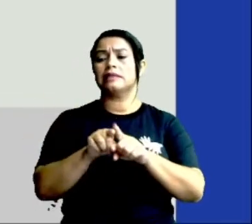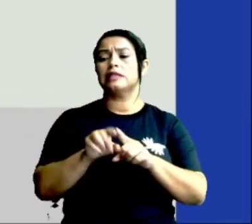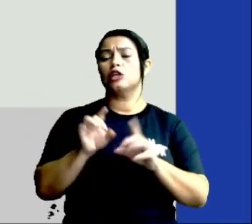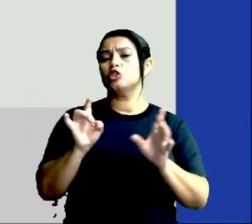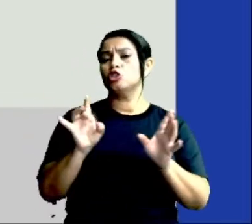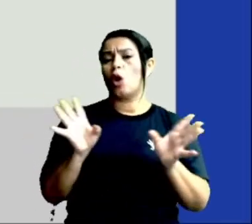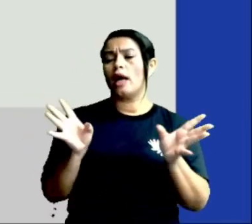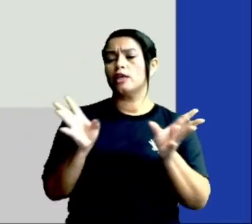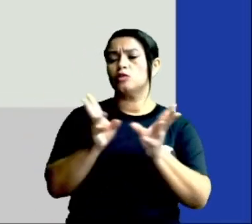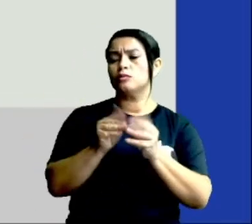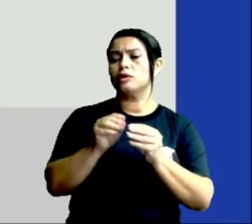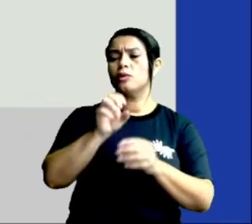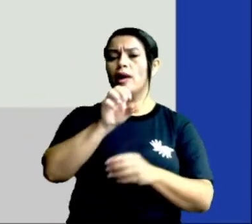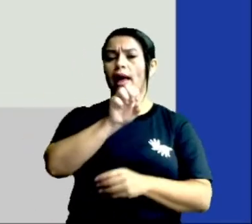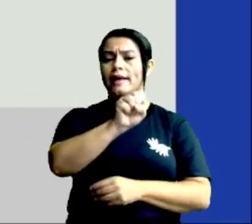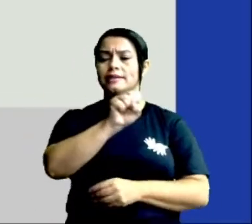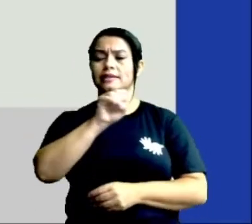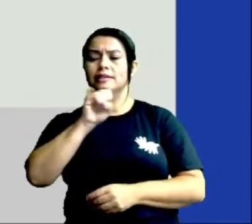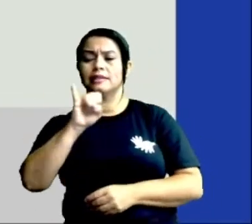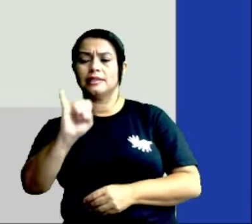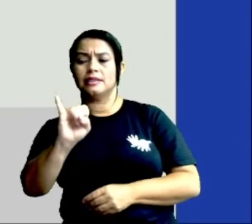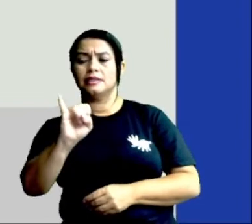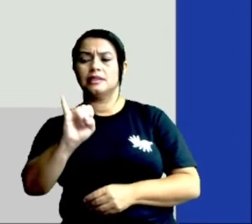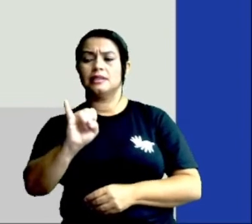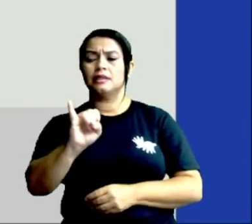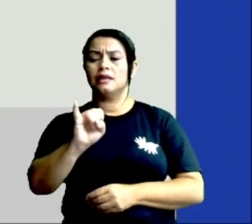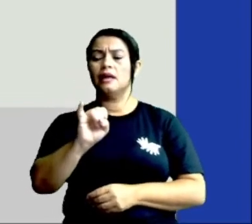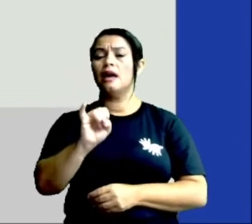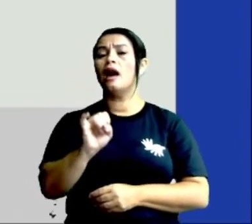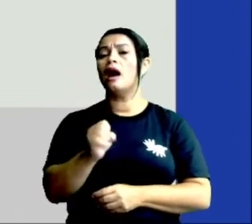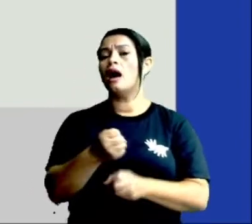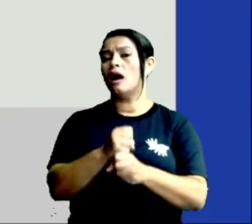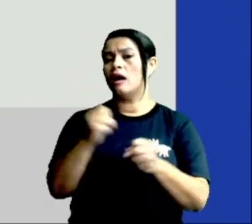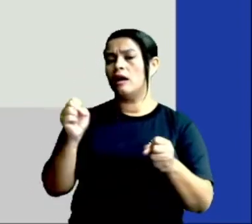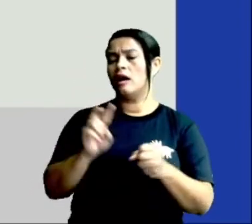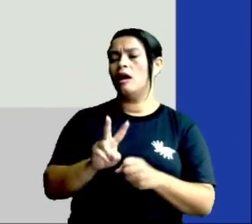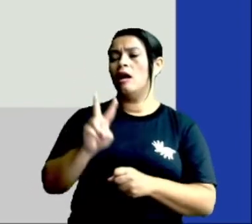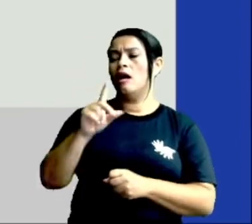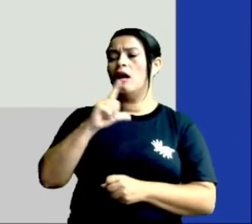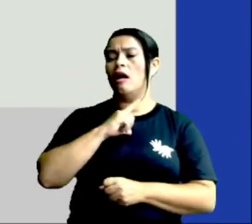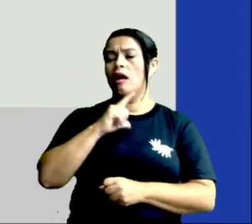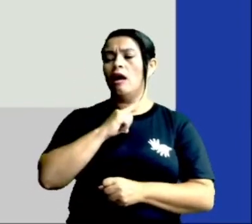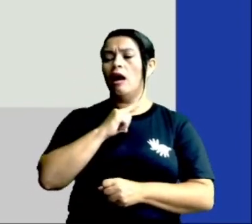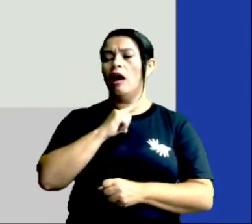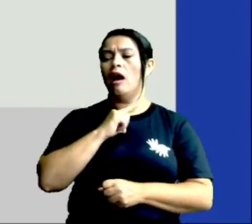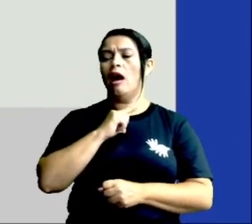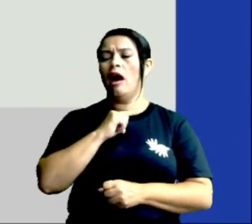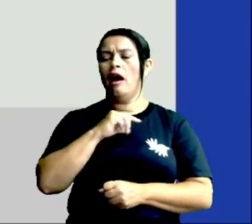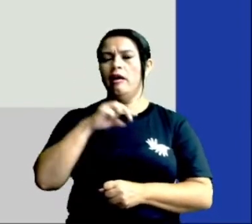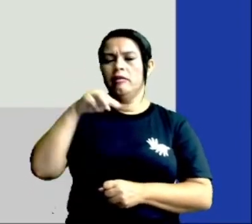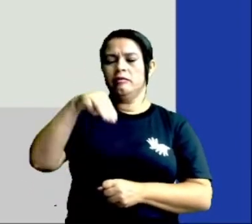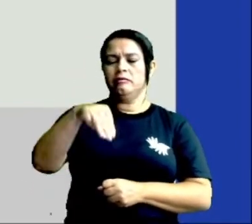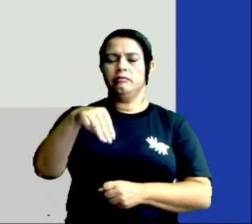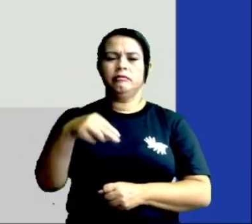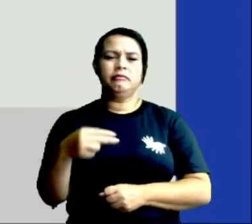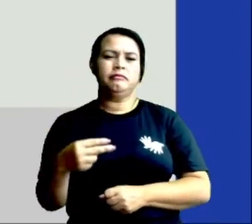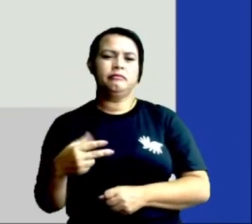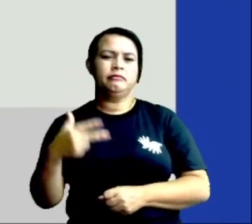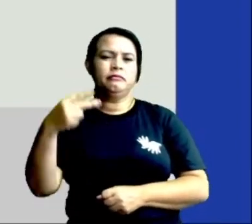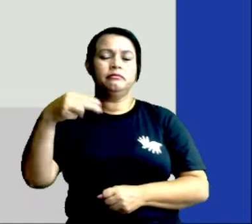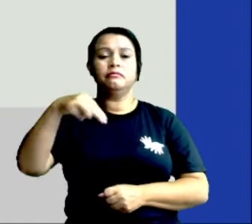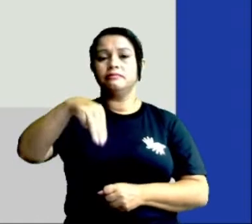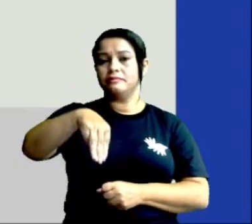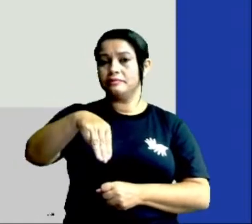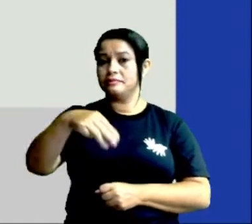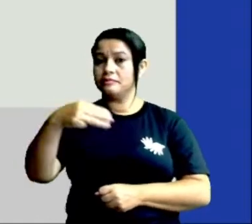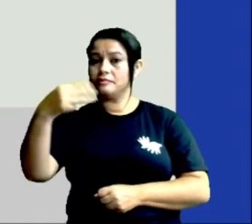ok? Então, vamos lá, ó. A grandeza volume tem como unidade base o metro cúbico,